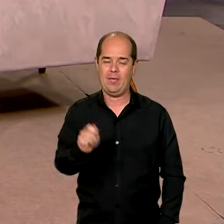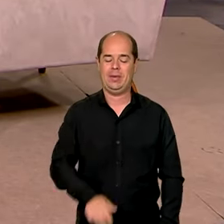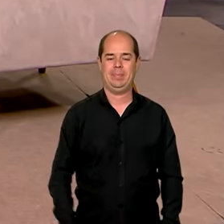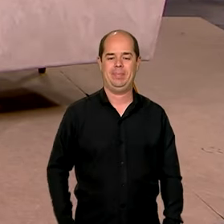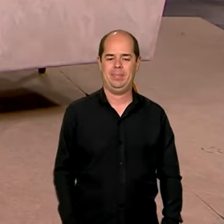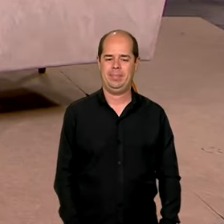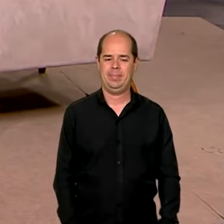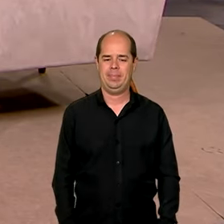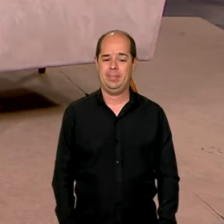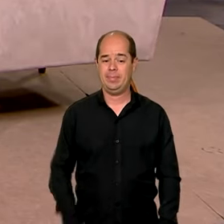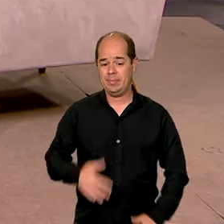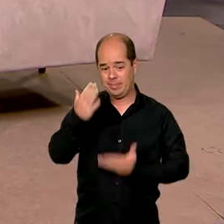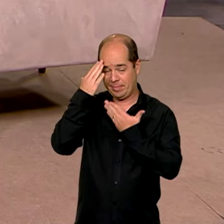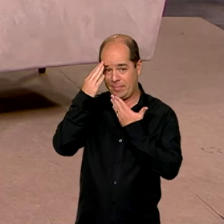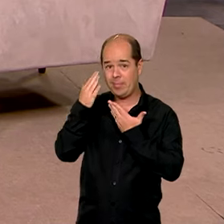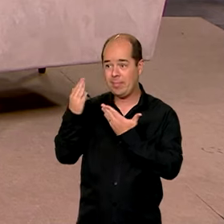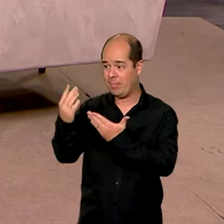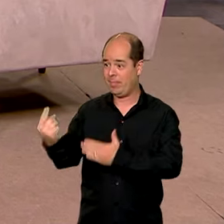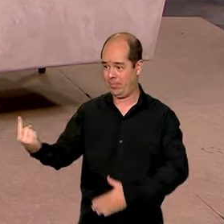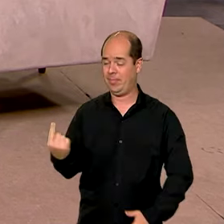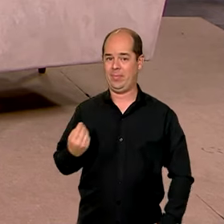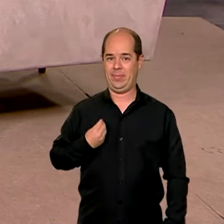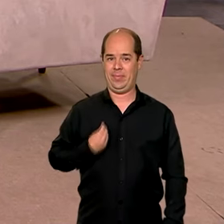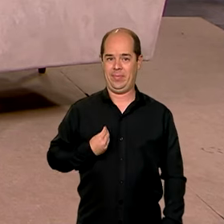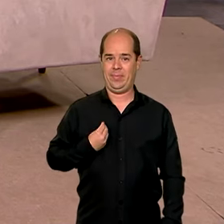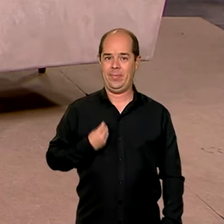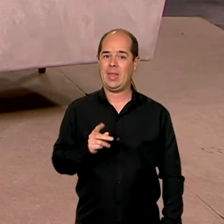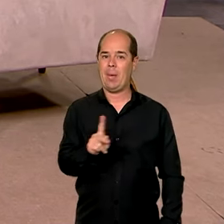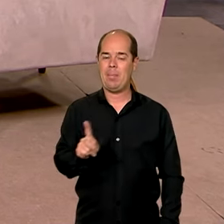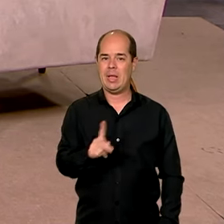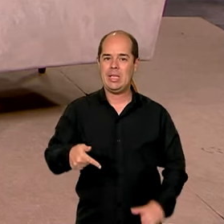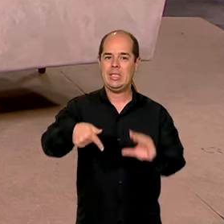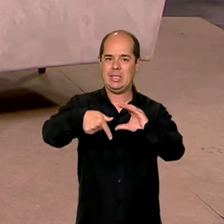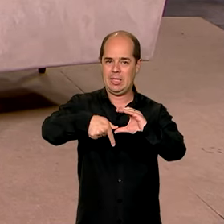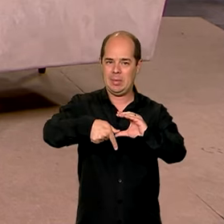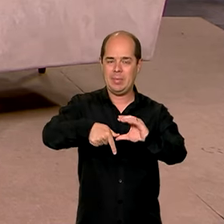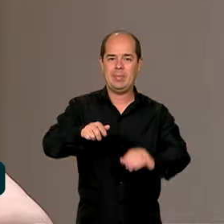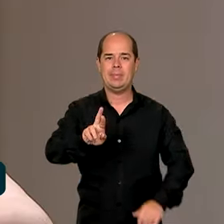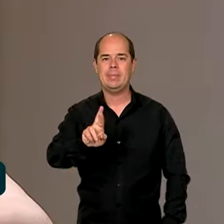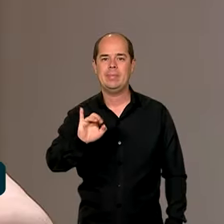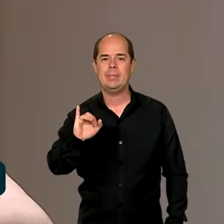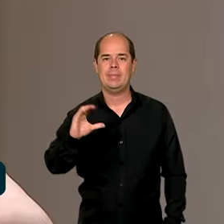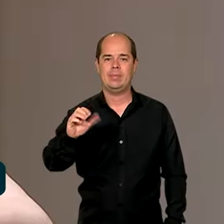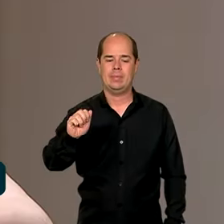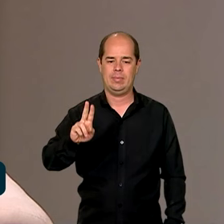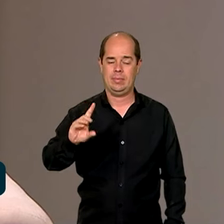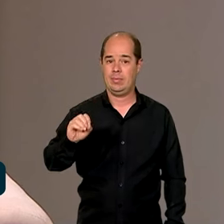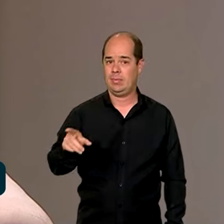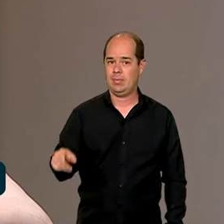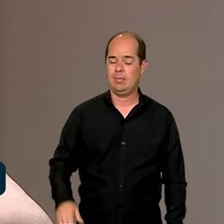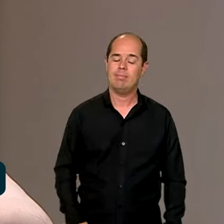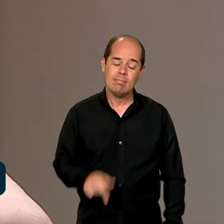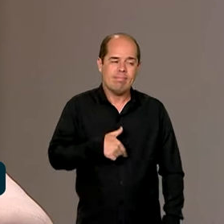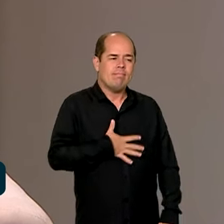Queria agradecer a sua presença aqui, presidente do CNPq, Ricardo Galvão, no Brasil em Dia. Obrigada pela presença. Para mim, uma grande